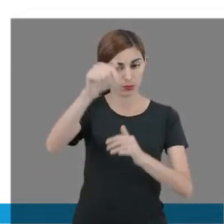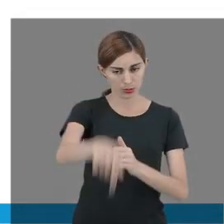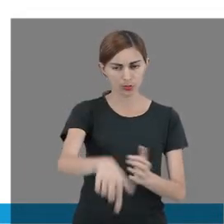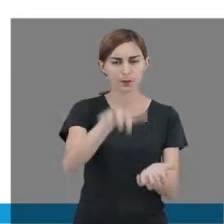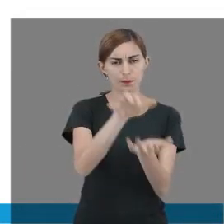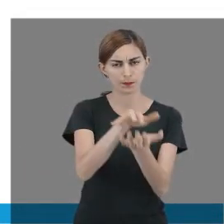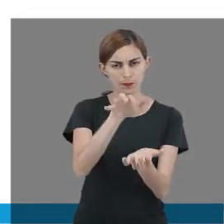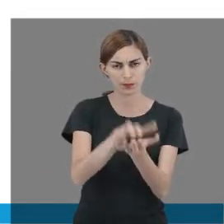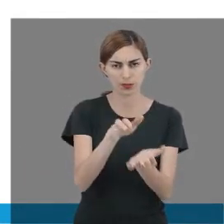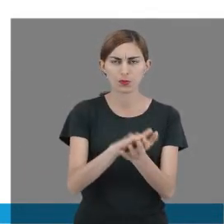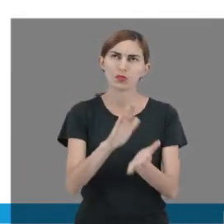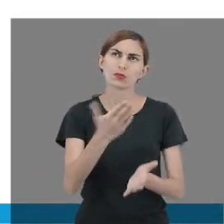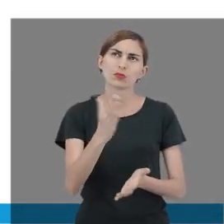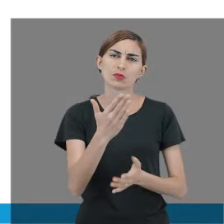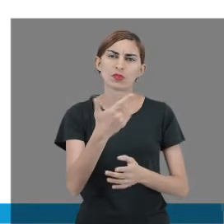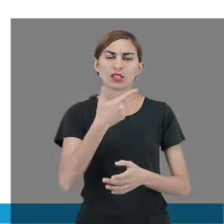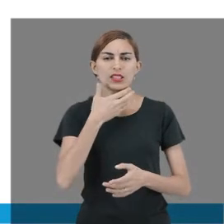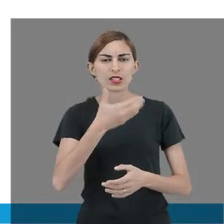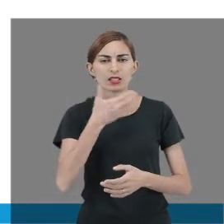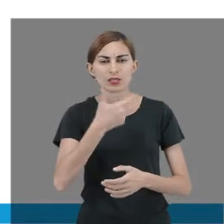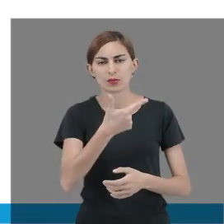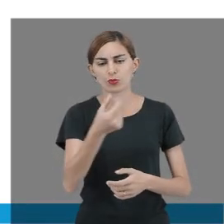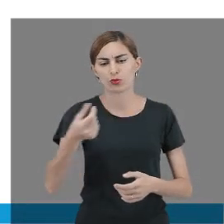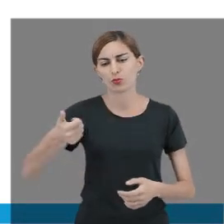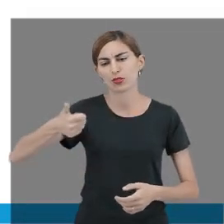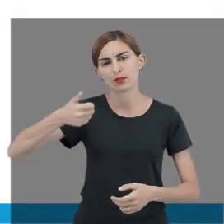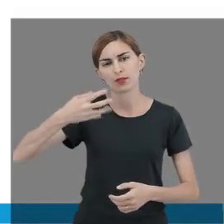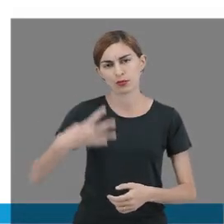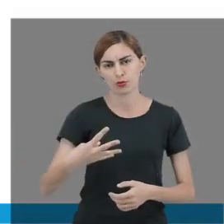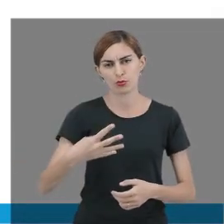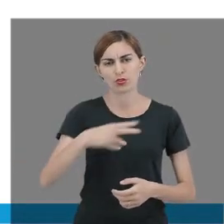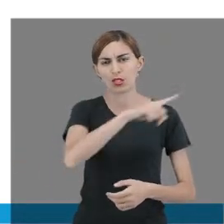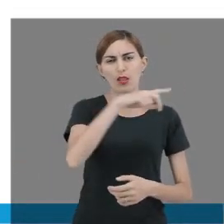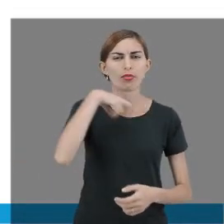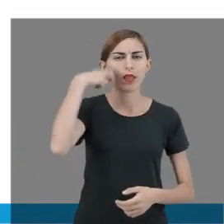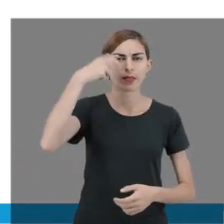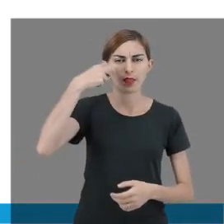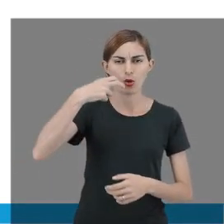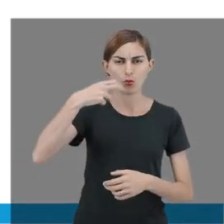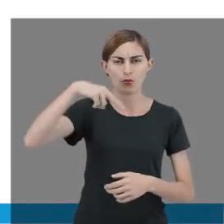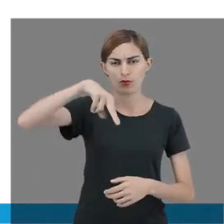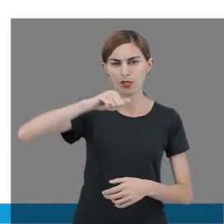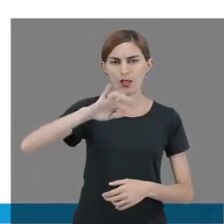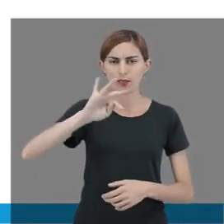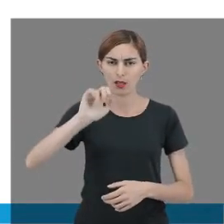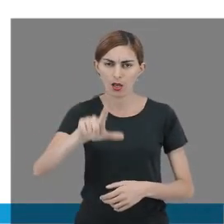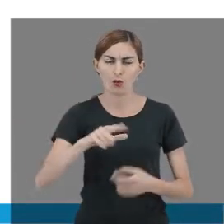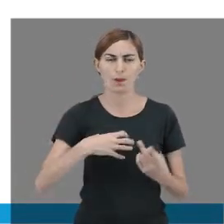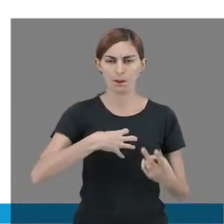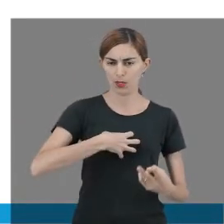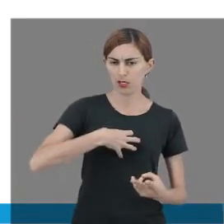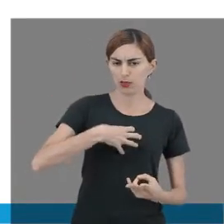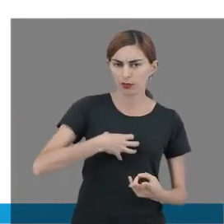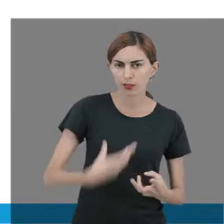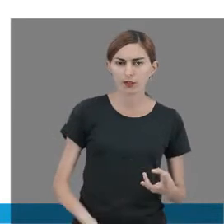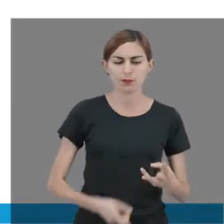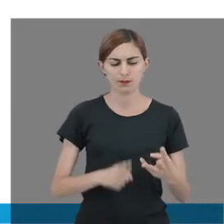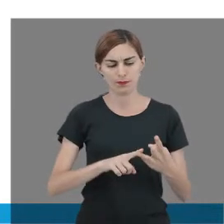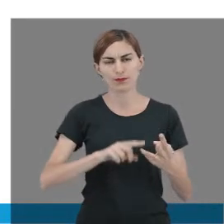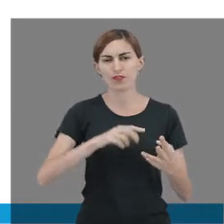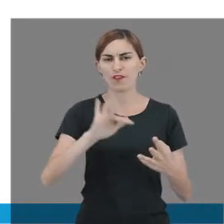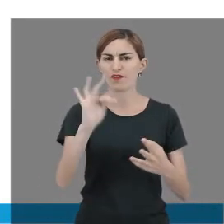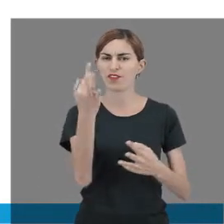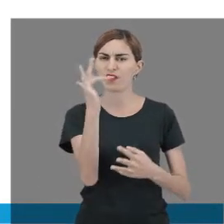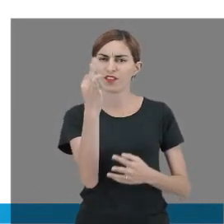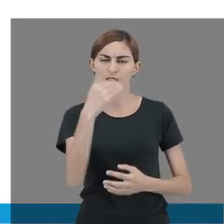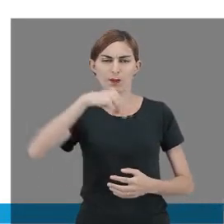Pernambuco em torno de dezembro de 2014. No Maranhão e no Rio Grande do Norte, e na Bahia, foram identificados entre fevereiro